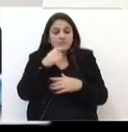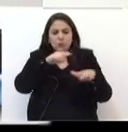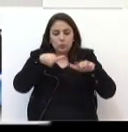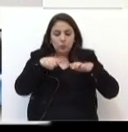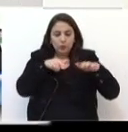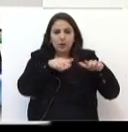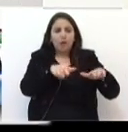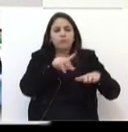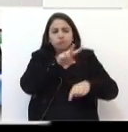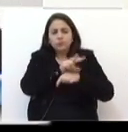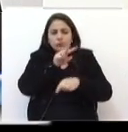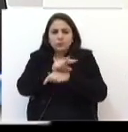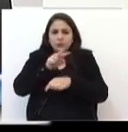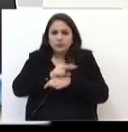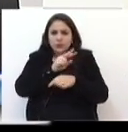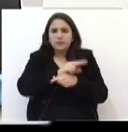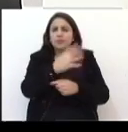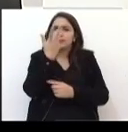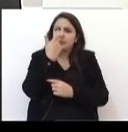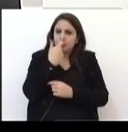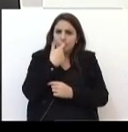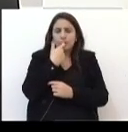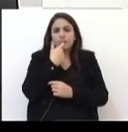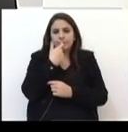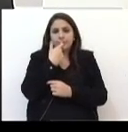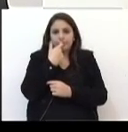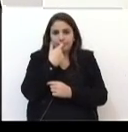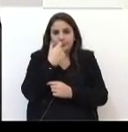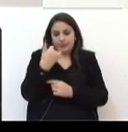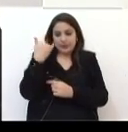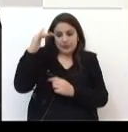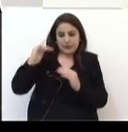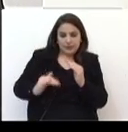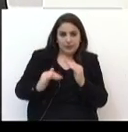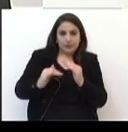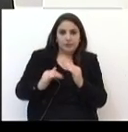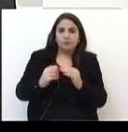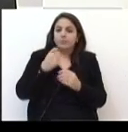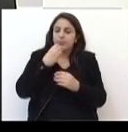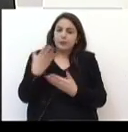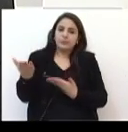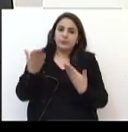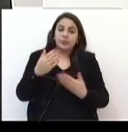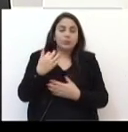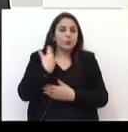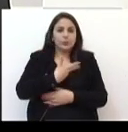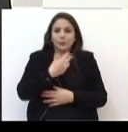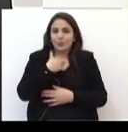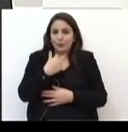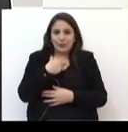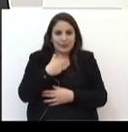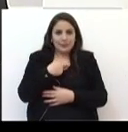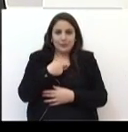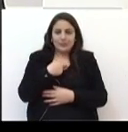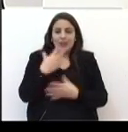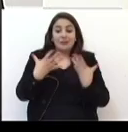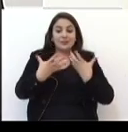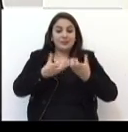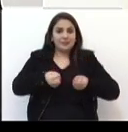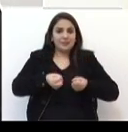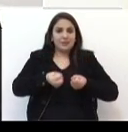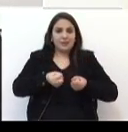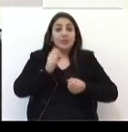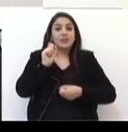os locais, cuidando das crianças, né, desses menores, ela é sempre bem-vinda. O que a gente não pode admitir é